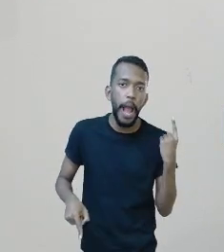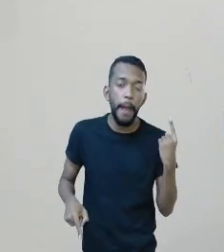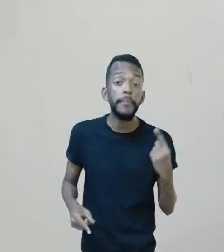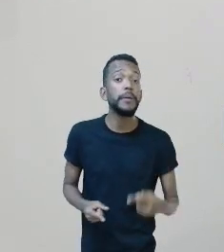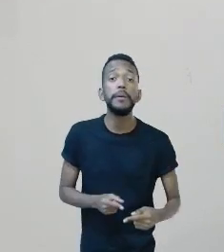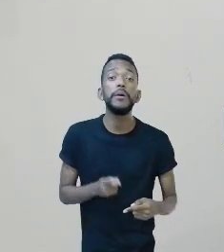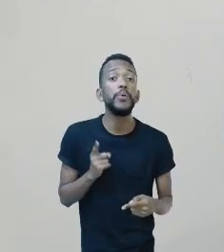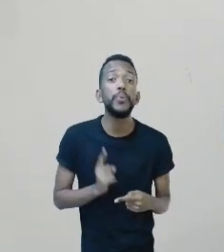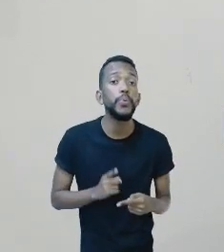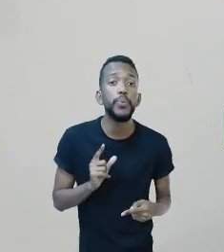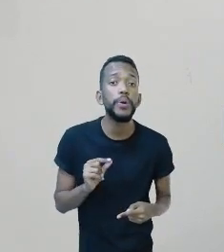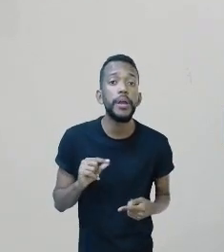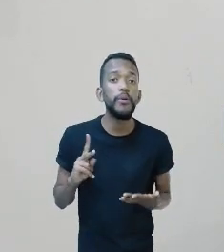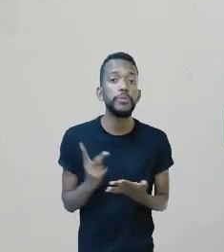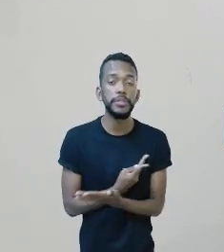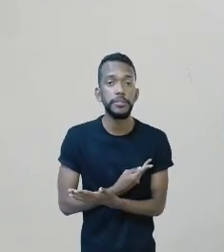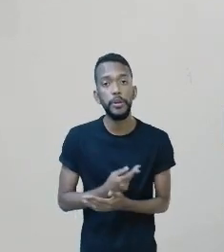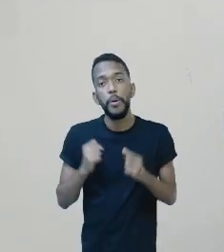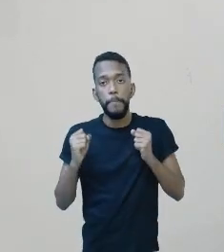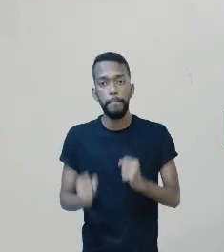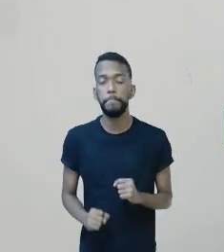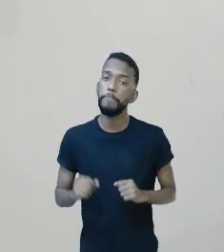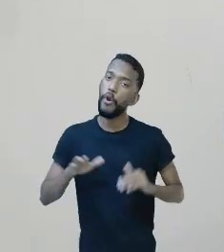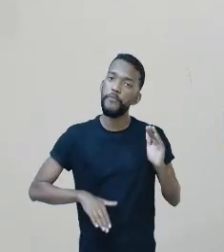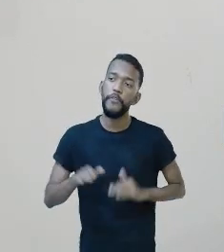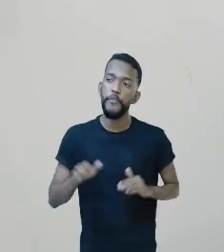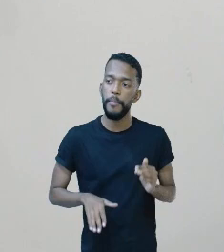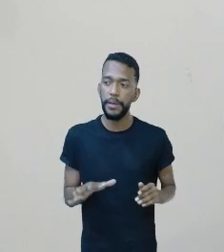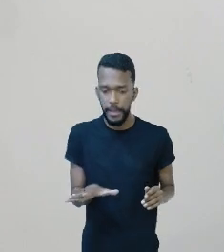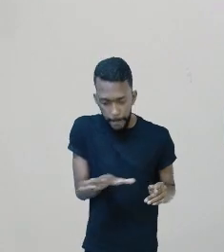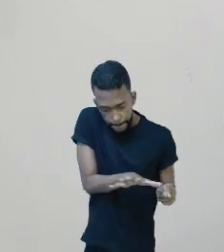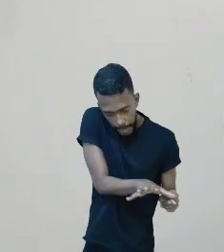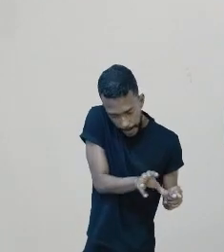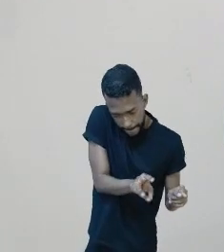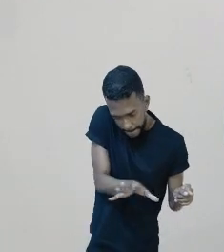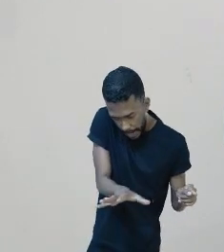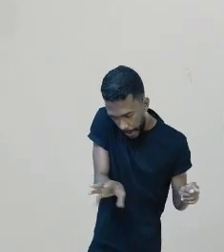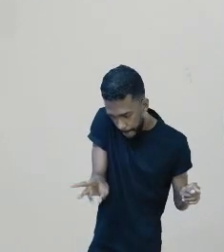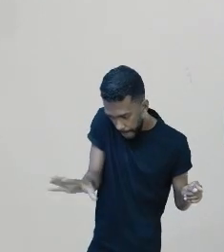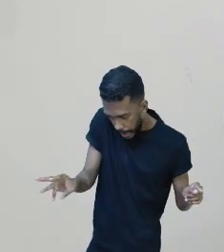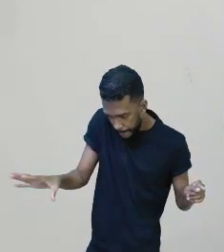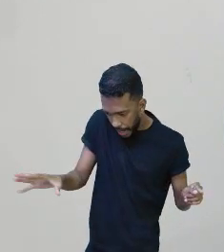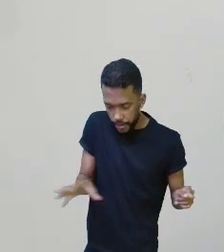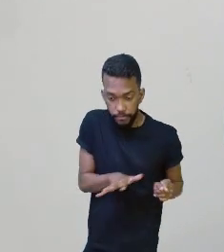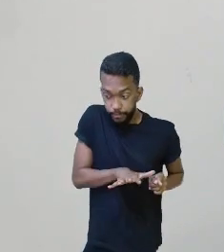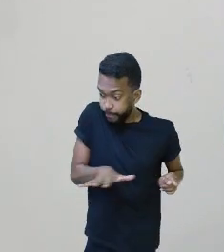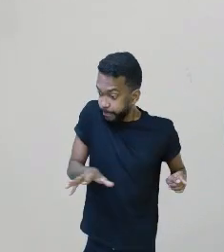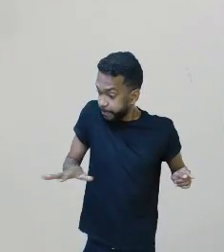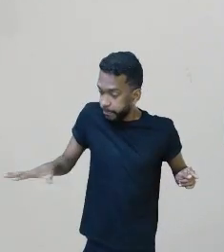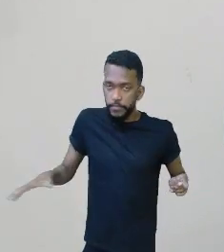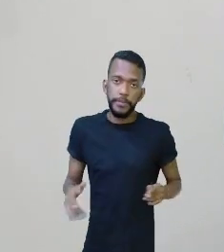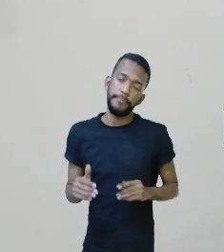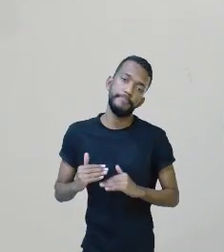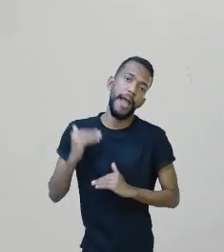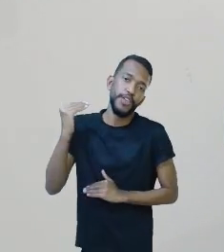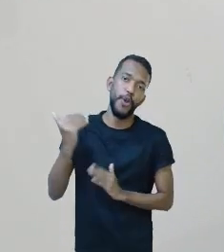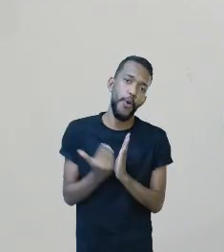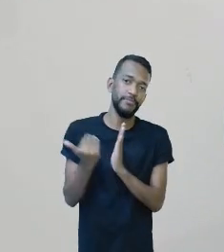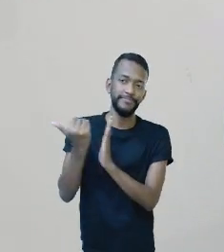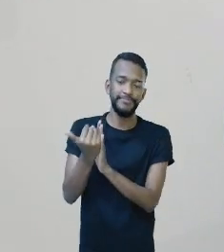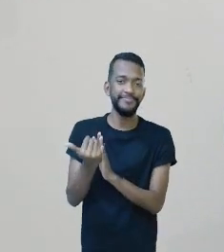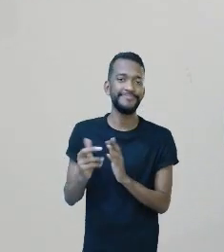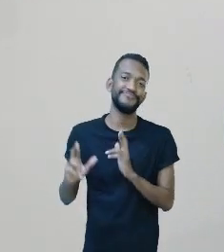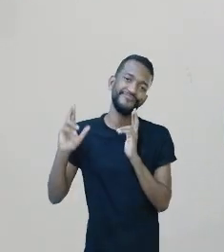aconteceu? Provavelmente, o palmo da mão que foi medido foi maior do que o seu. Então,